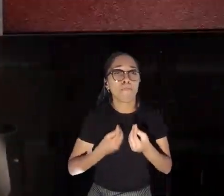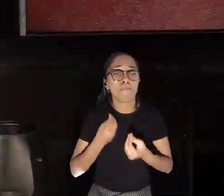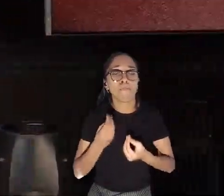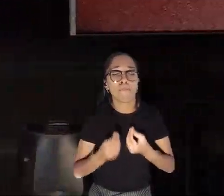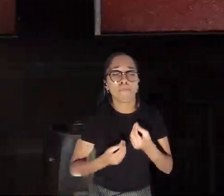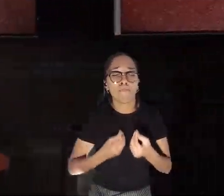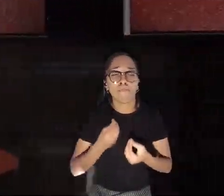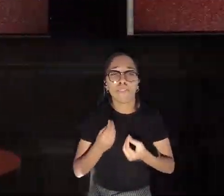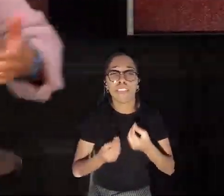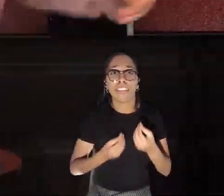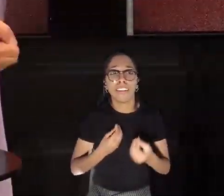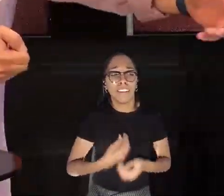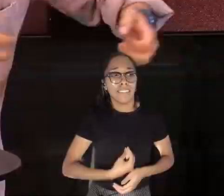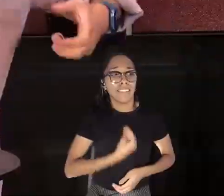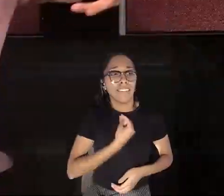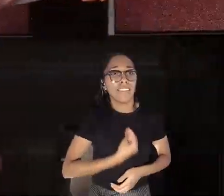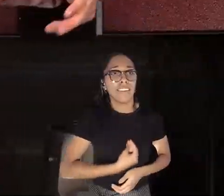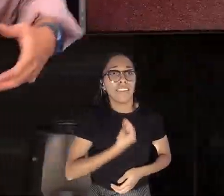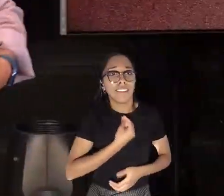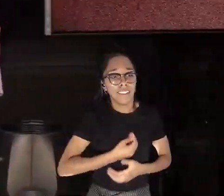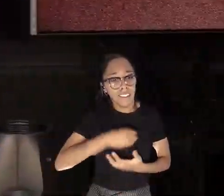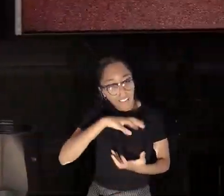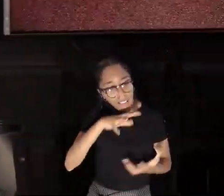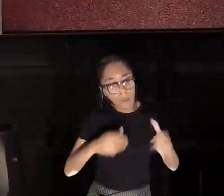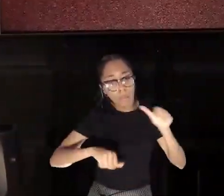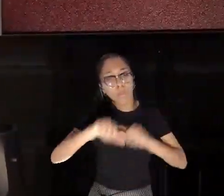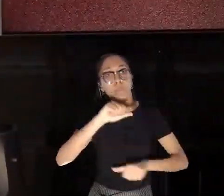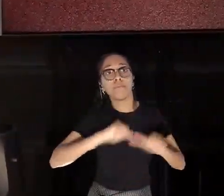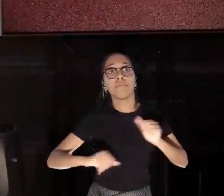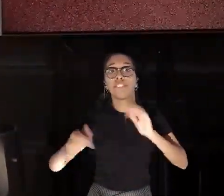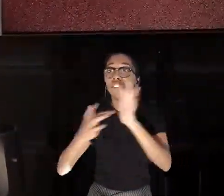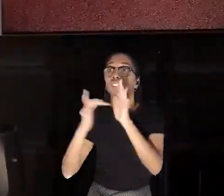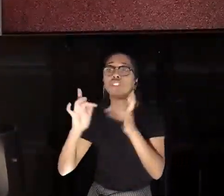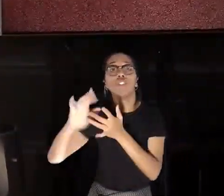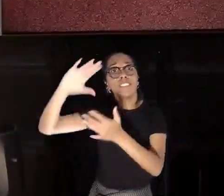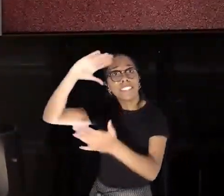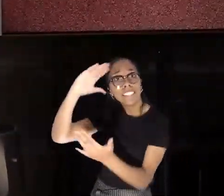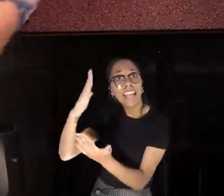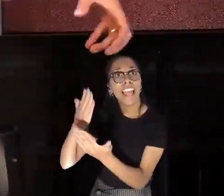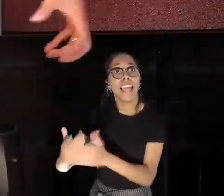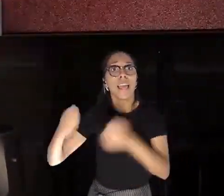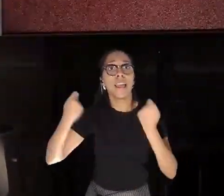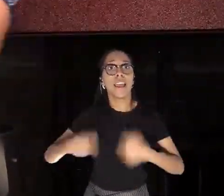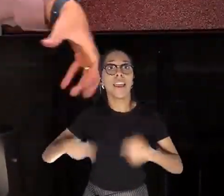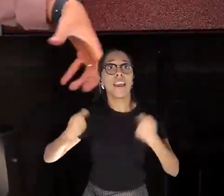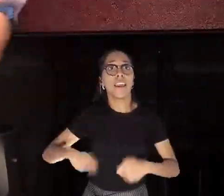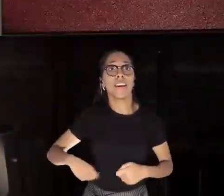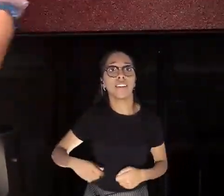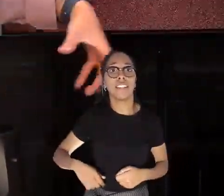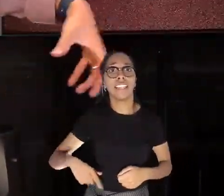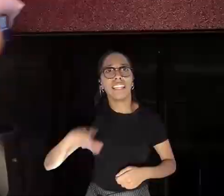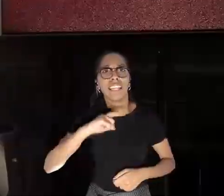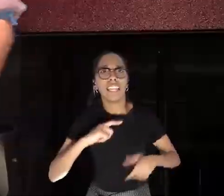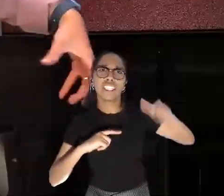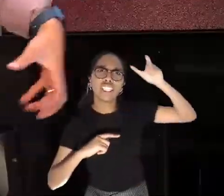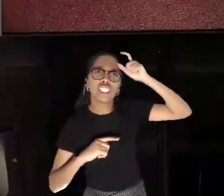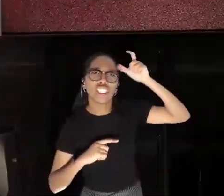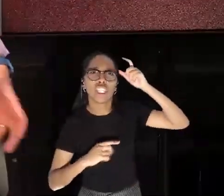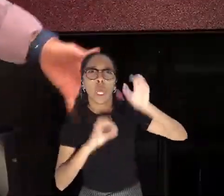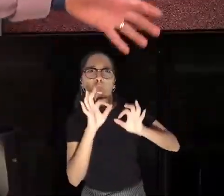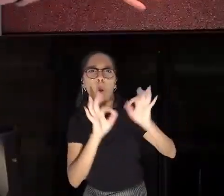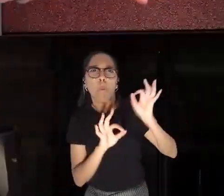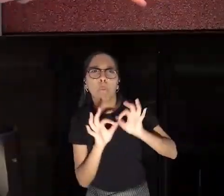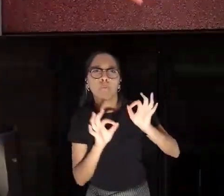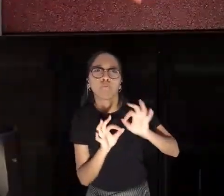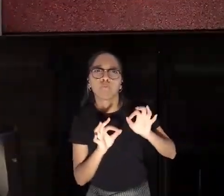e porque crê em Jesus, o Espírito te toma. Vem água, vem água. Satanás drena, drena, drena, drena, drena, drena, drena, drena, drena,